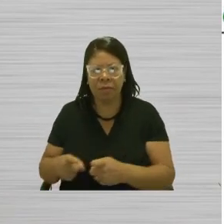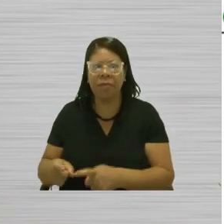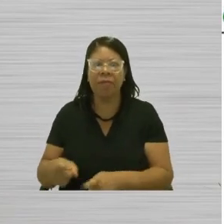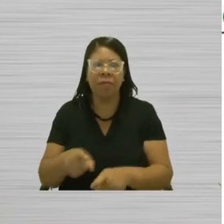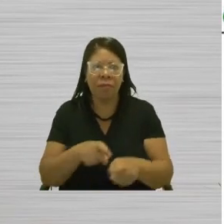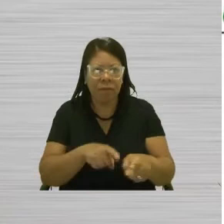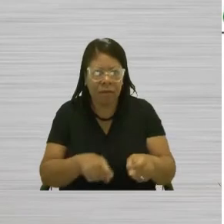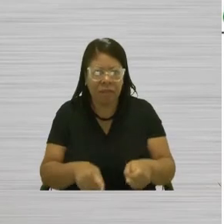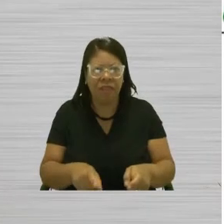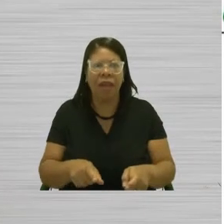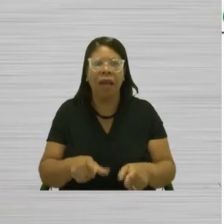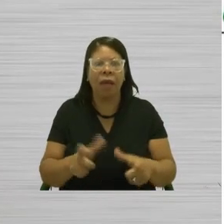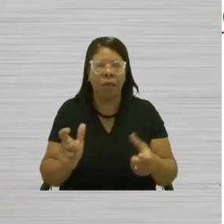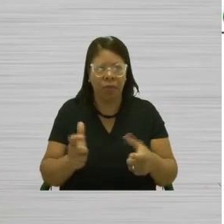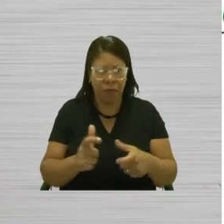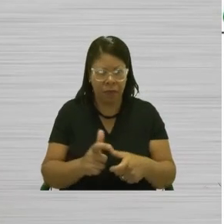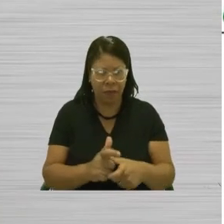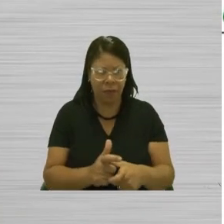3º quadrimestre.